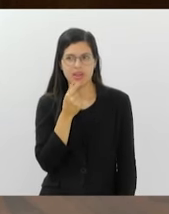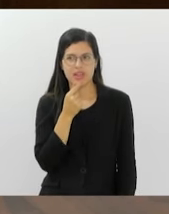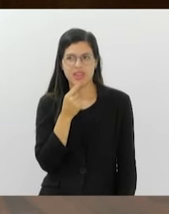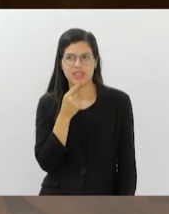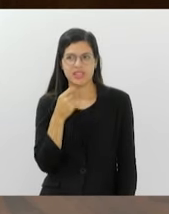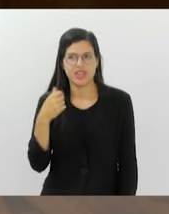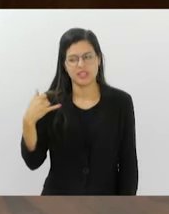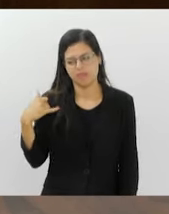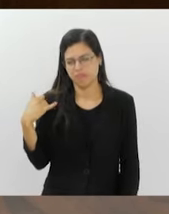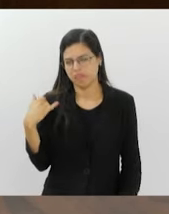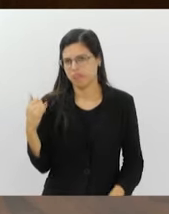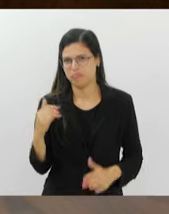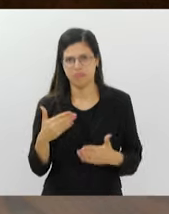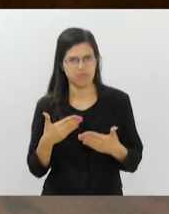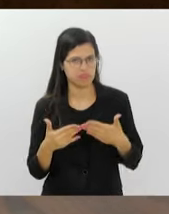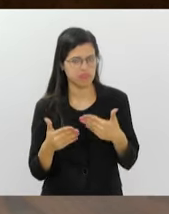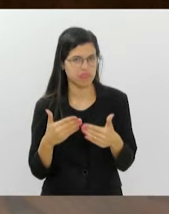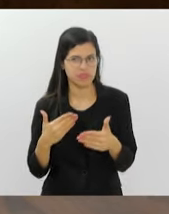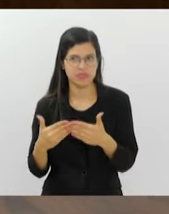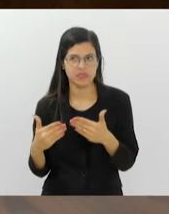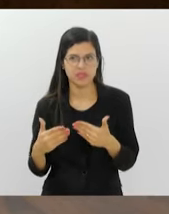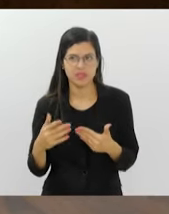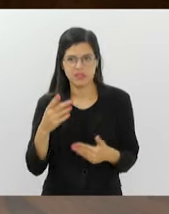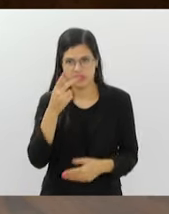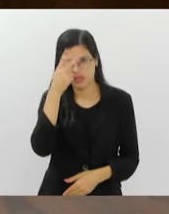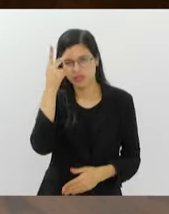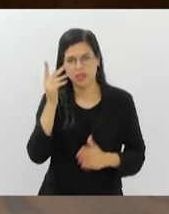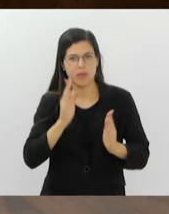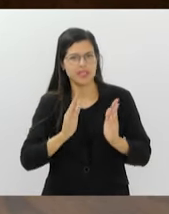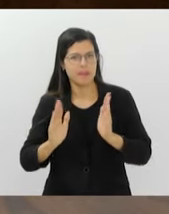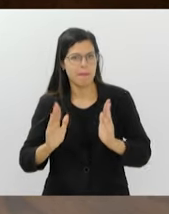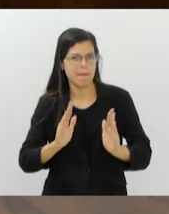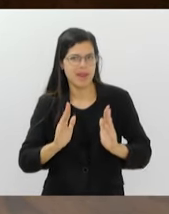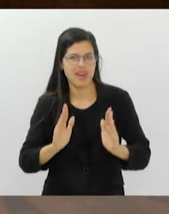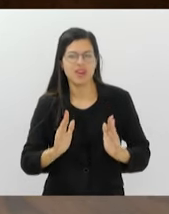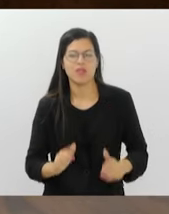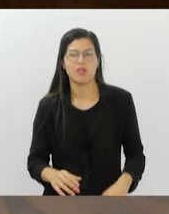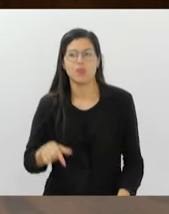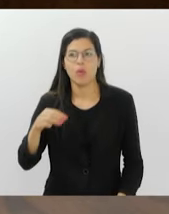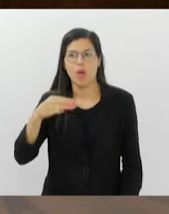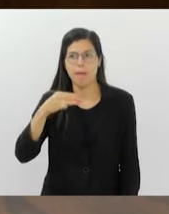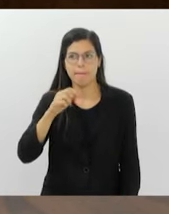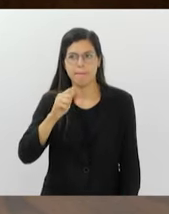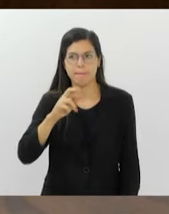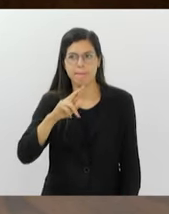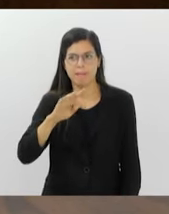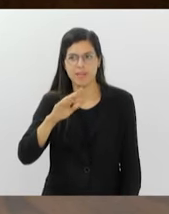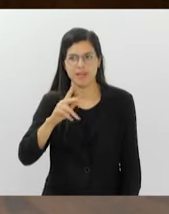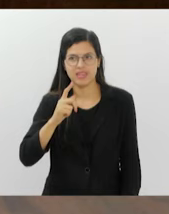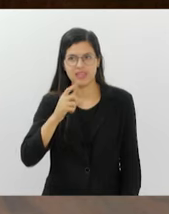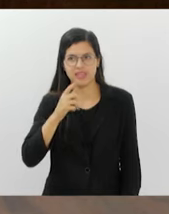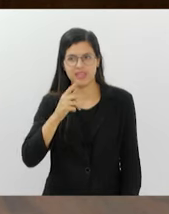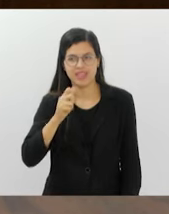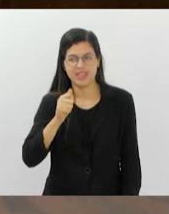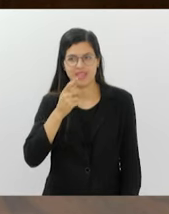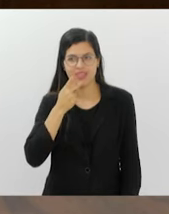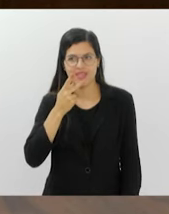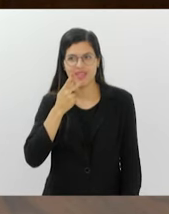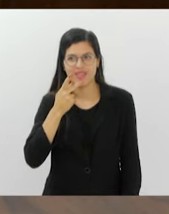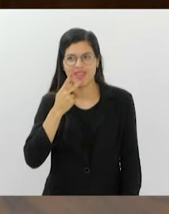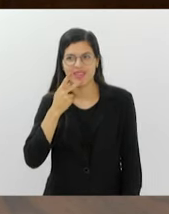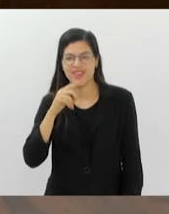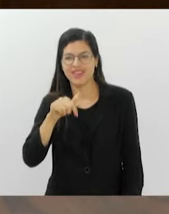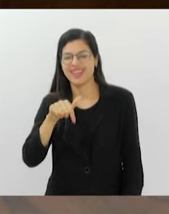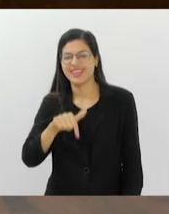da idade que esteja que esteja na fase da andropausa a Marta falou ali que ele tava advogando em causa